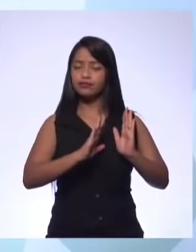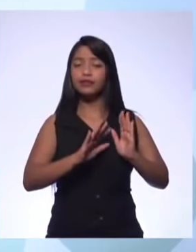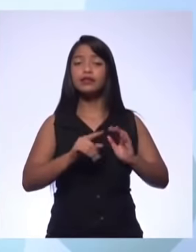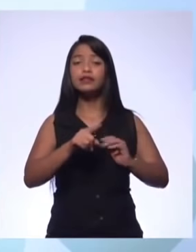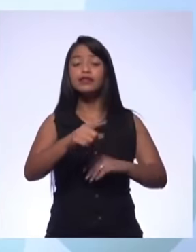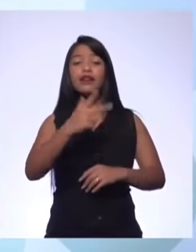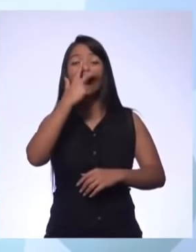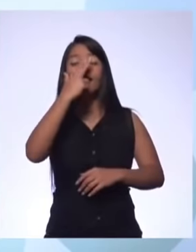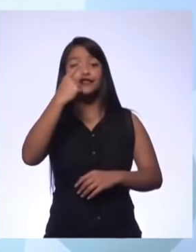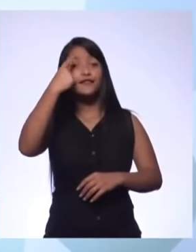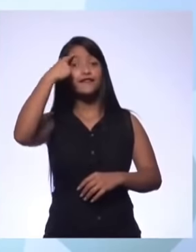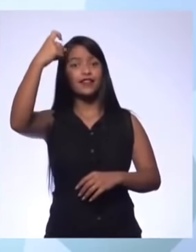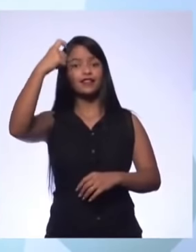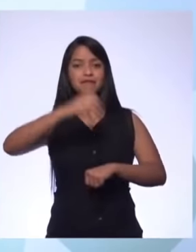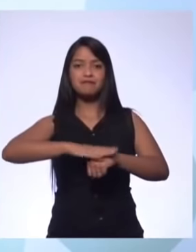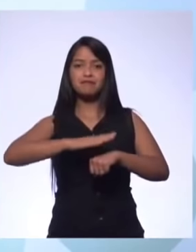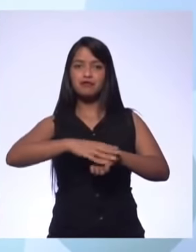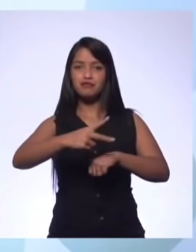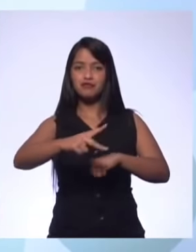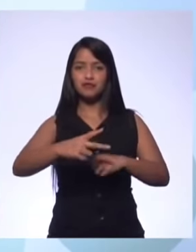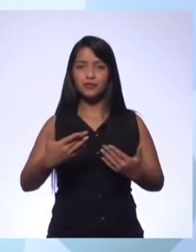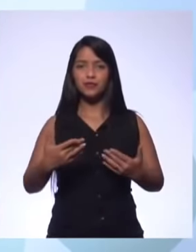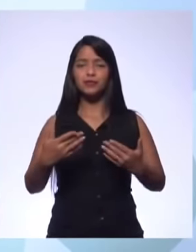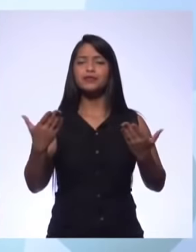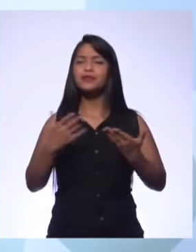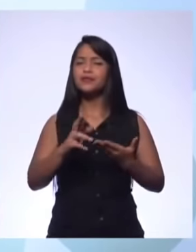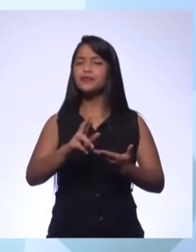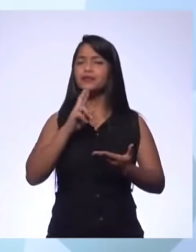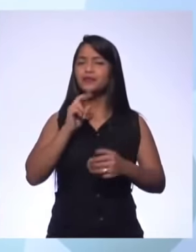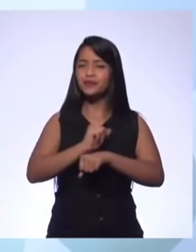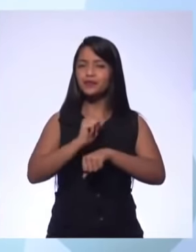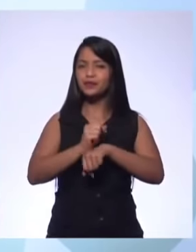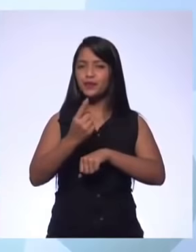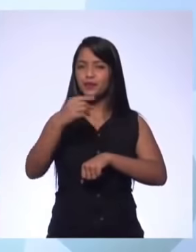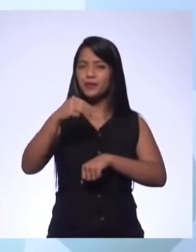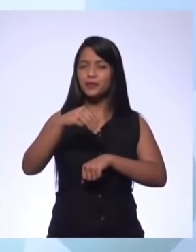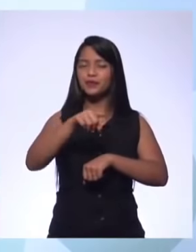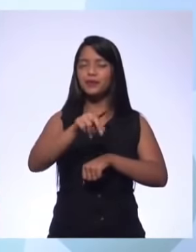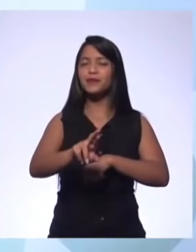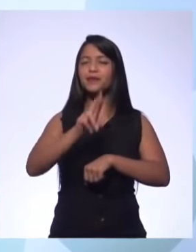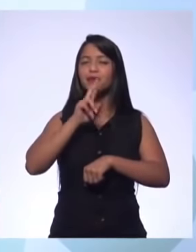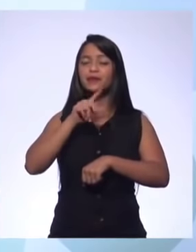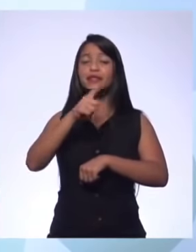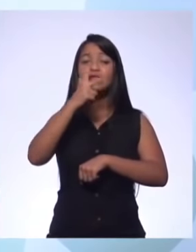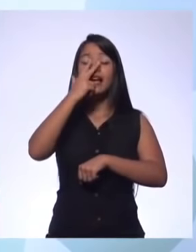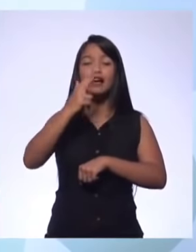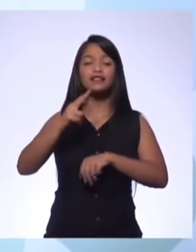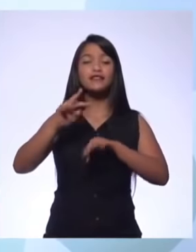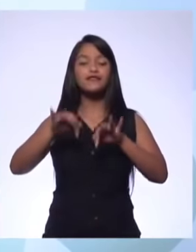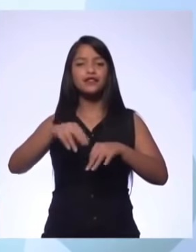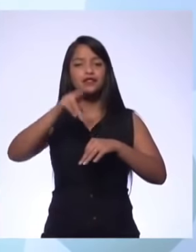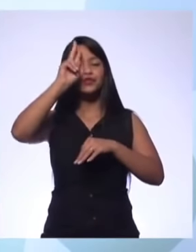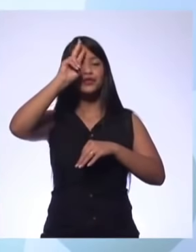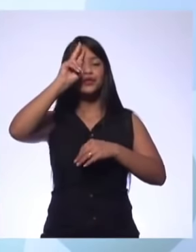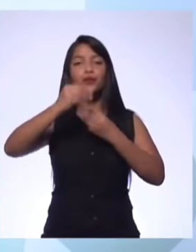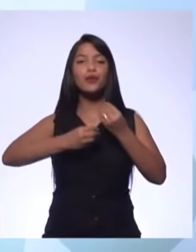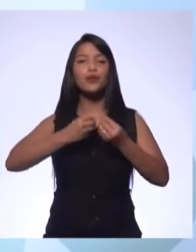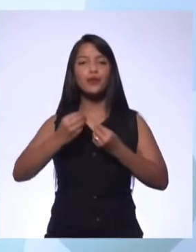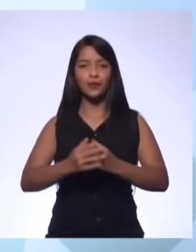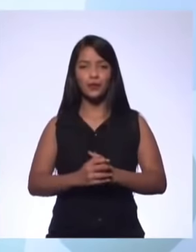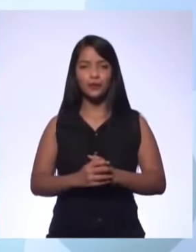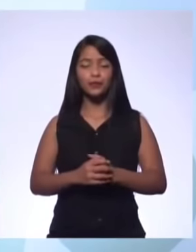que você levantou, que foram algumas aí, pode abrir o chat, responde aí para a Pro em um minutinho. Será que qual foi a hipótese que você levantou? E